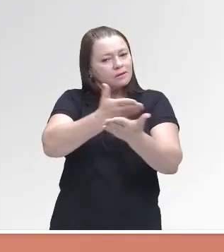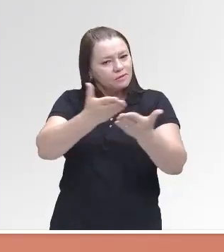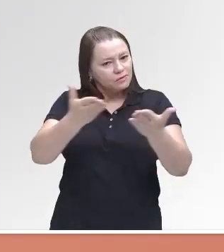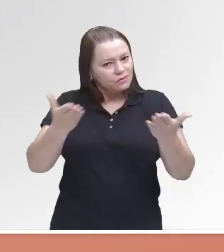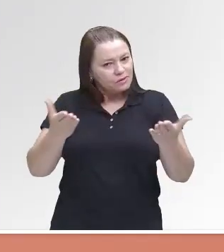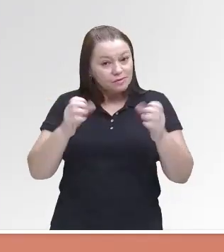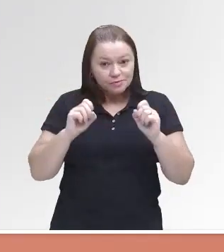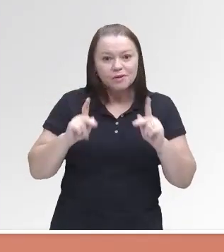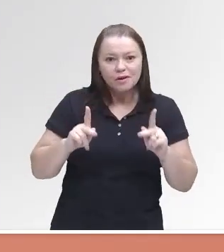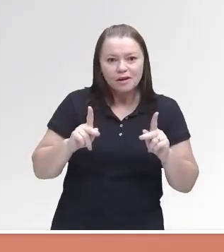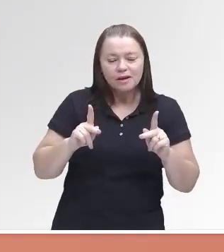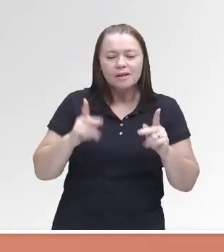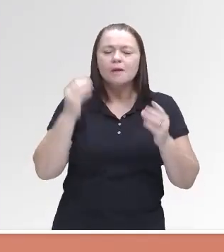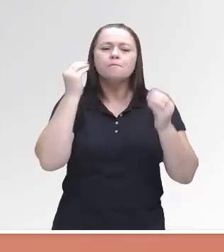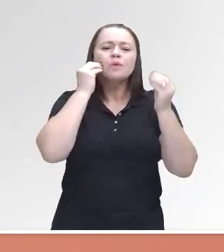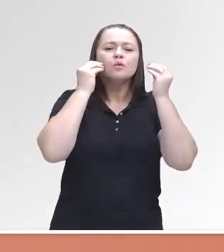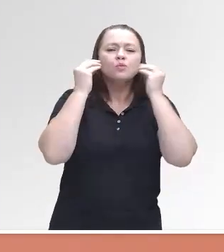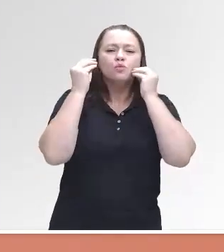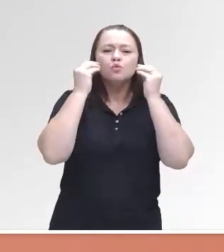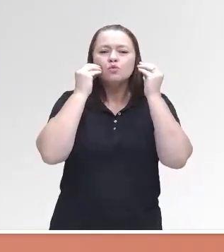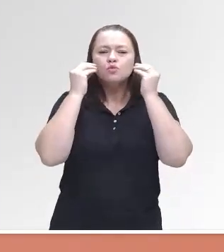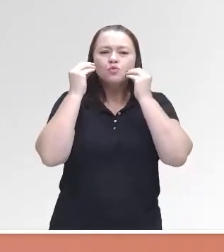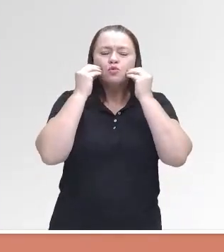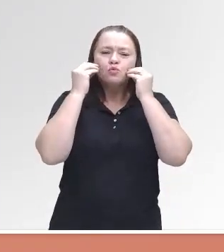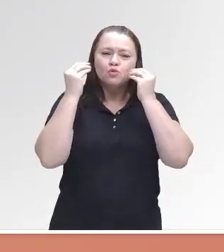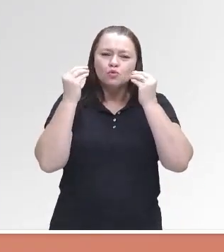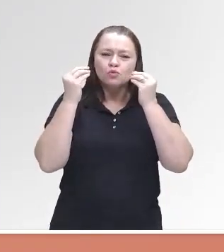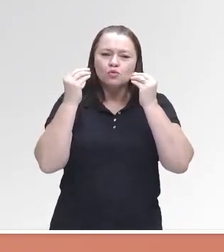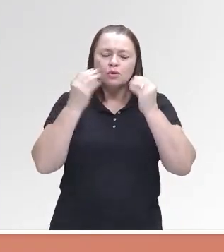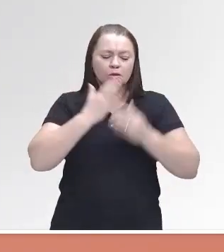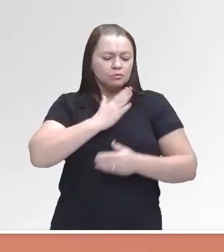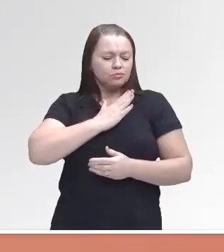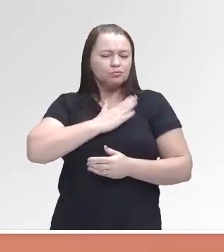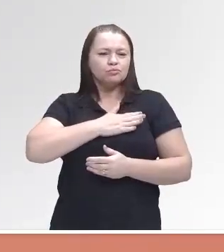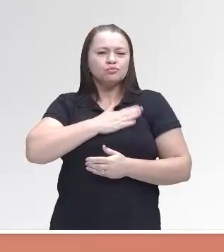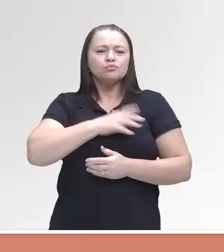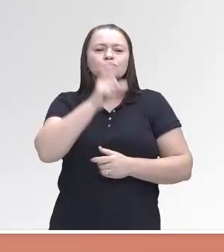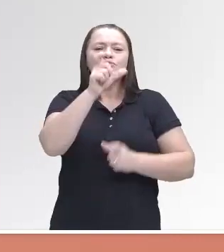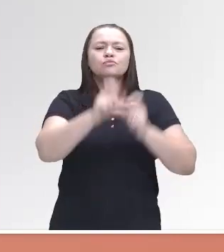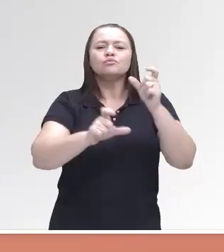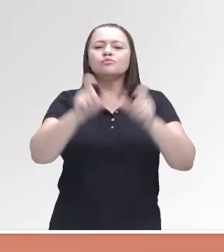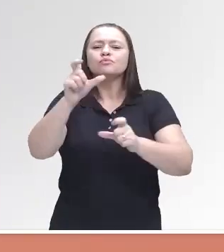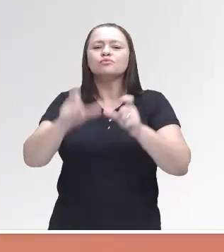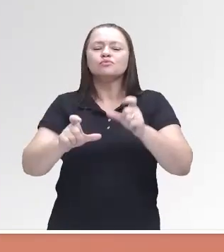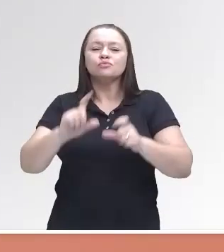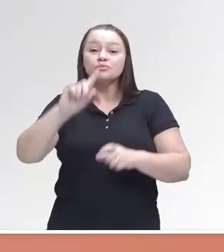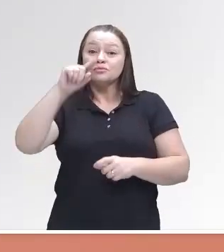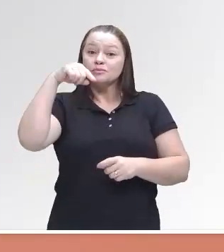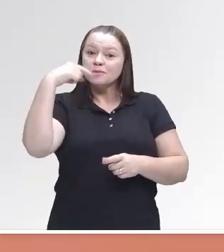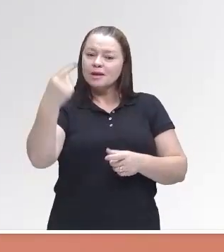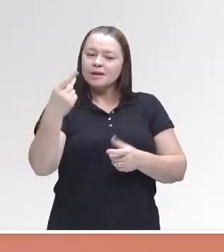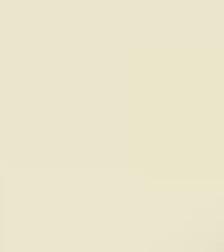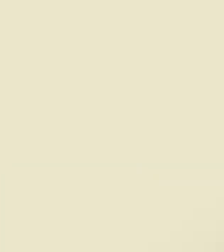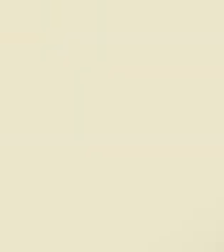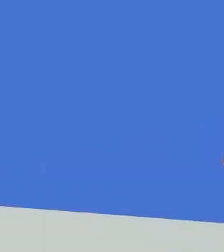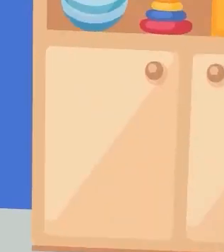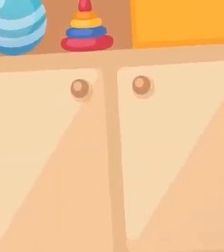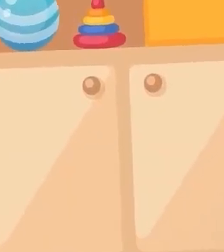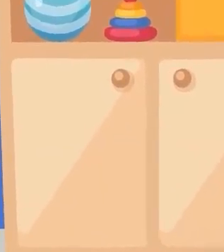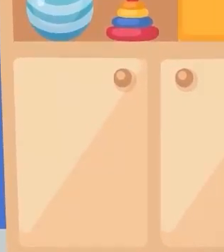tá certo? Um beijinho bem no coração e até a próxima. Tchau!